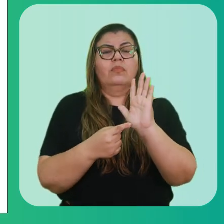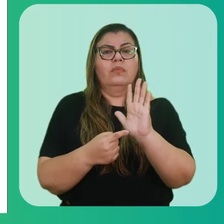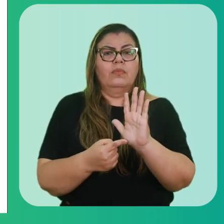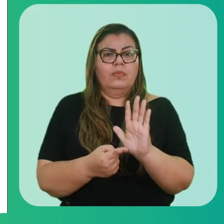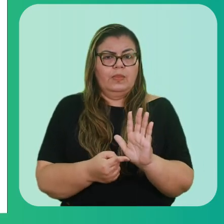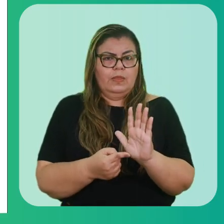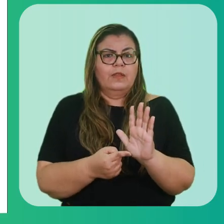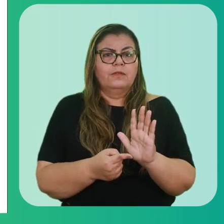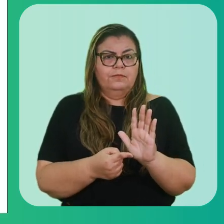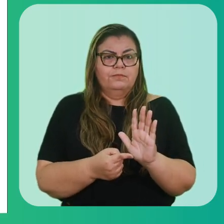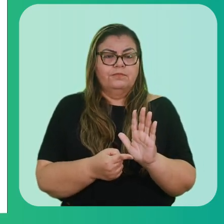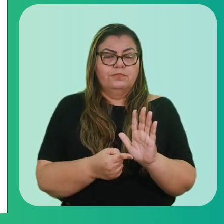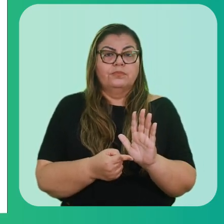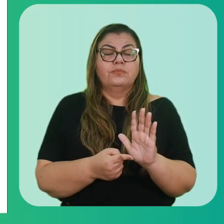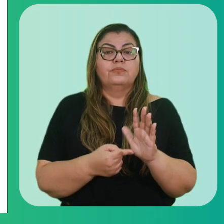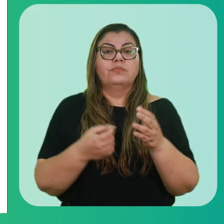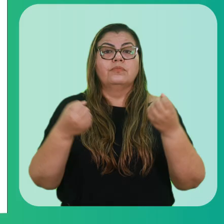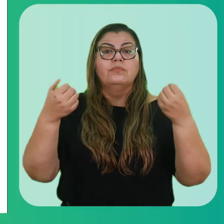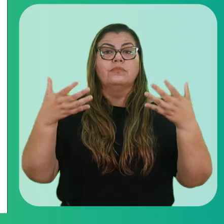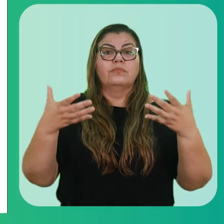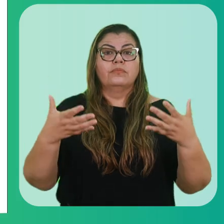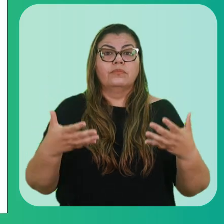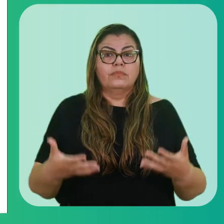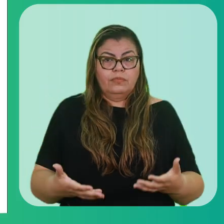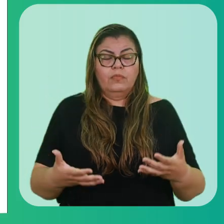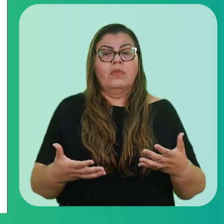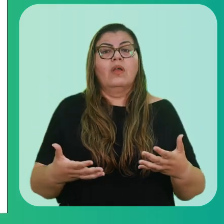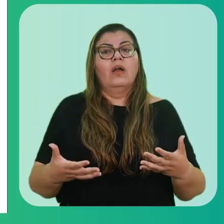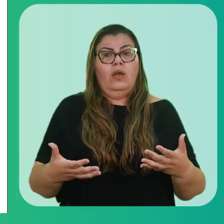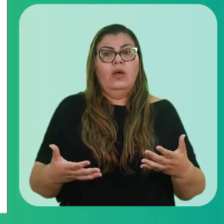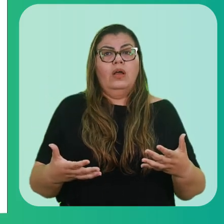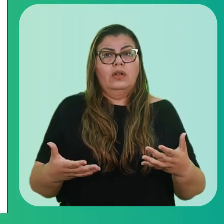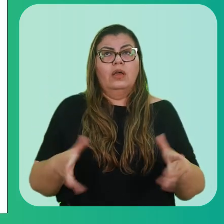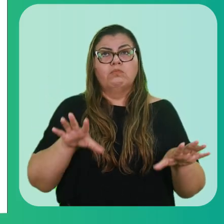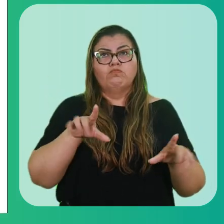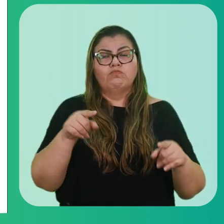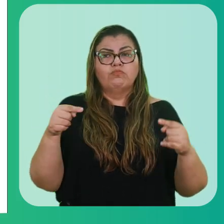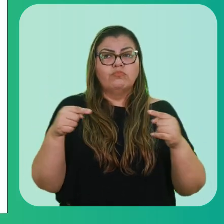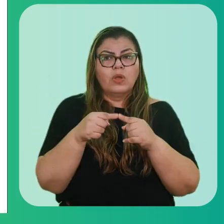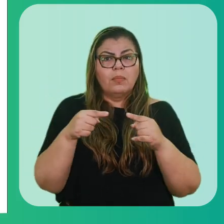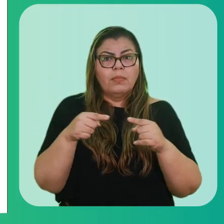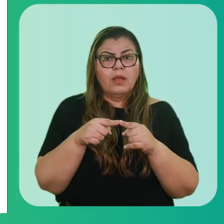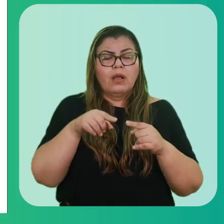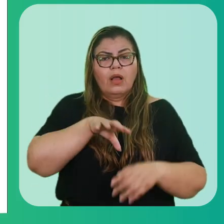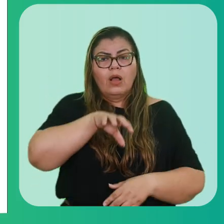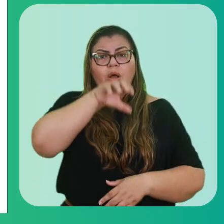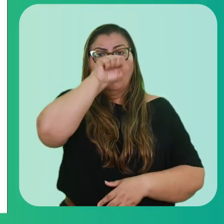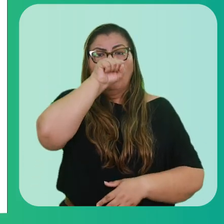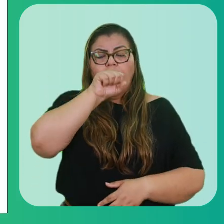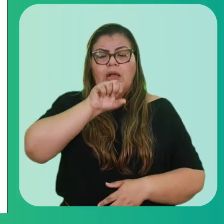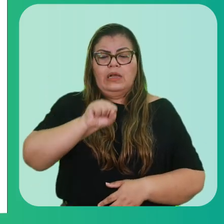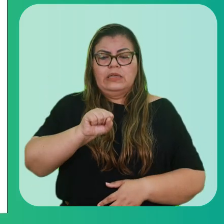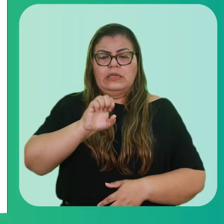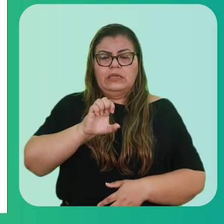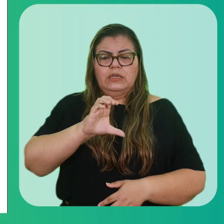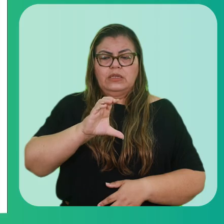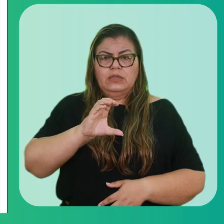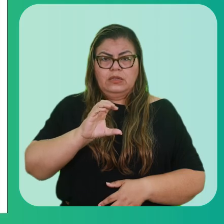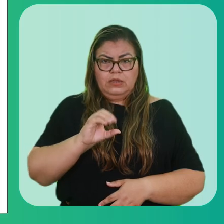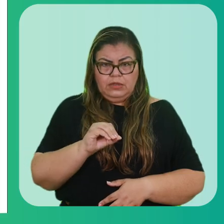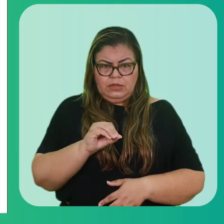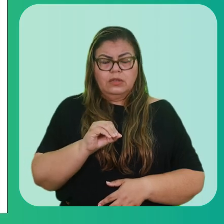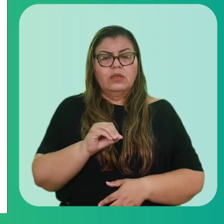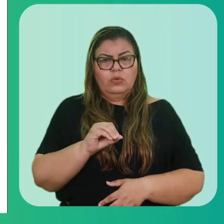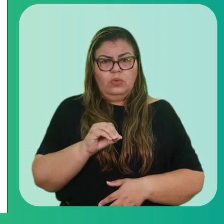apresentando para vocês, tratam do que a gente chama de ar seco. Não está considerado vapor de água, porque